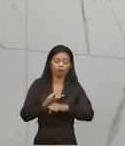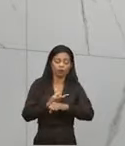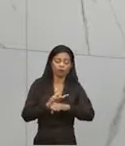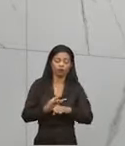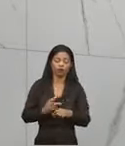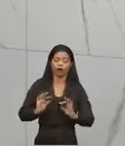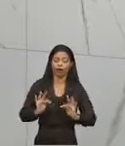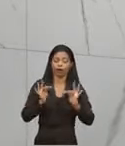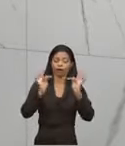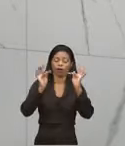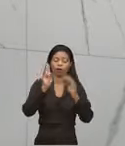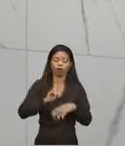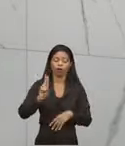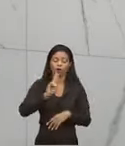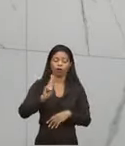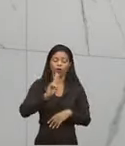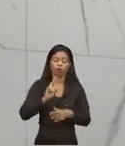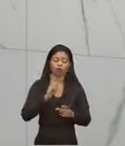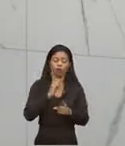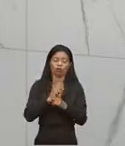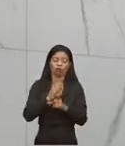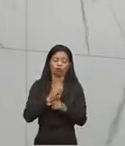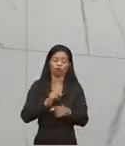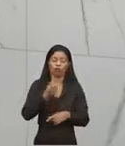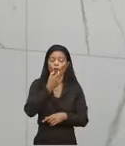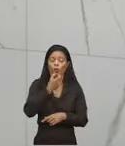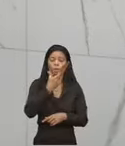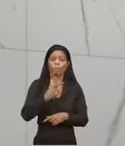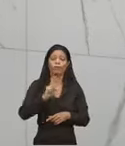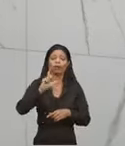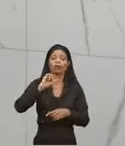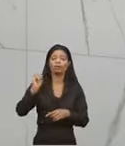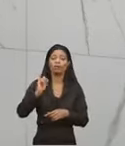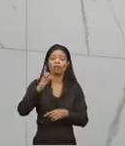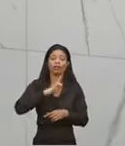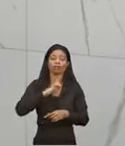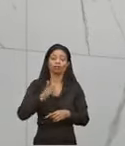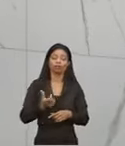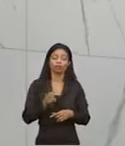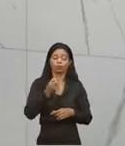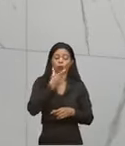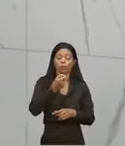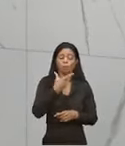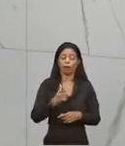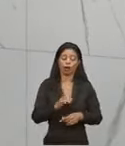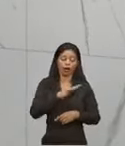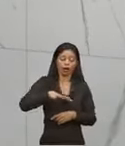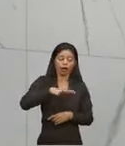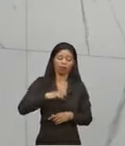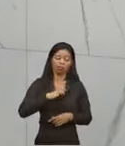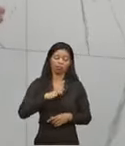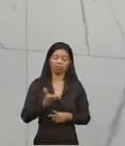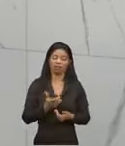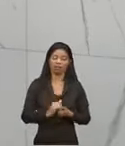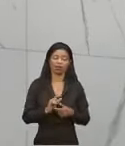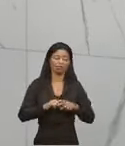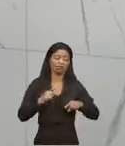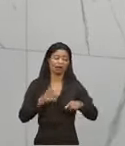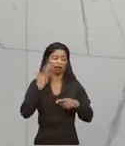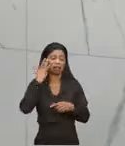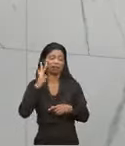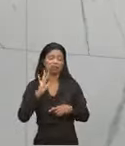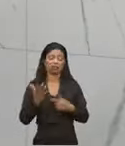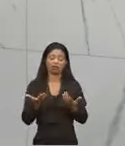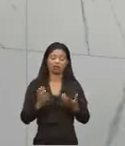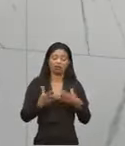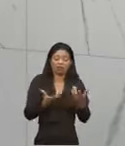onde encontrar o medicamento e se tem o medicamento na rede. Para não ficar também aquela coisa de tem, mas está ali, não